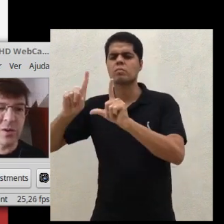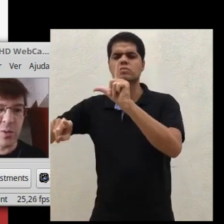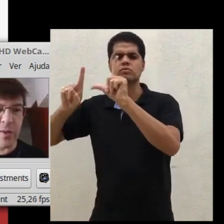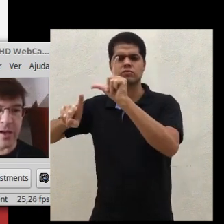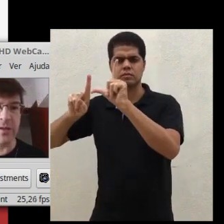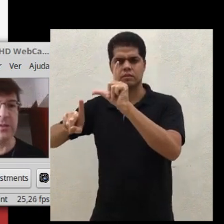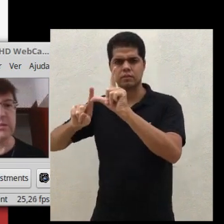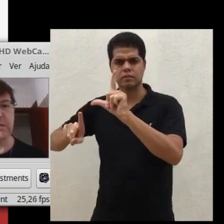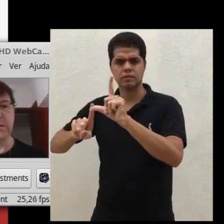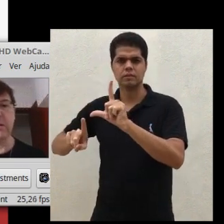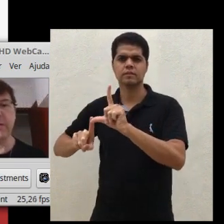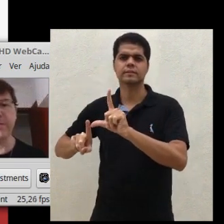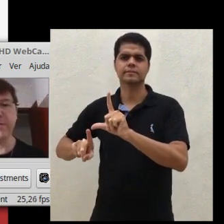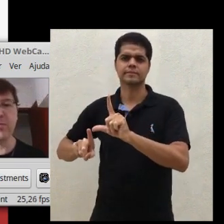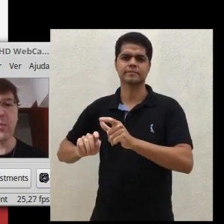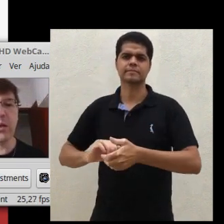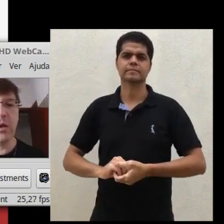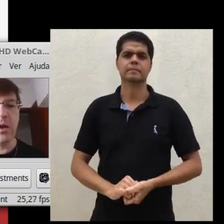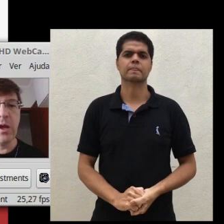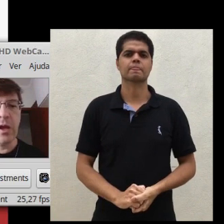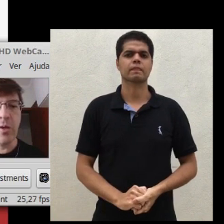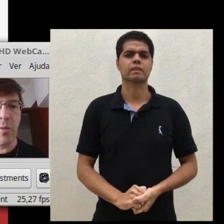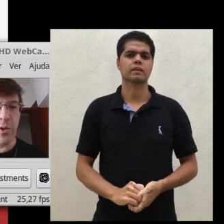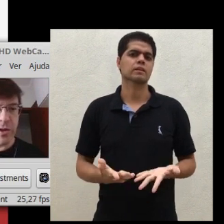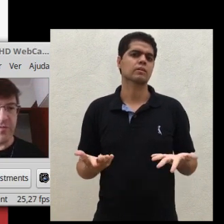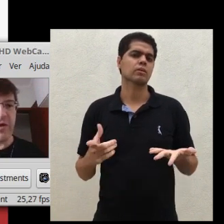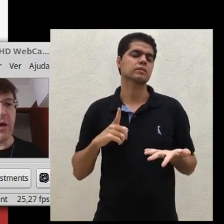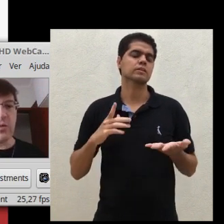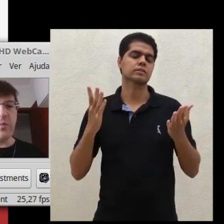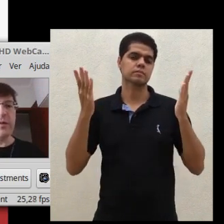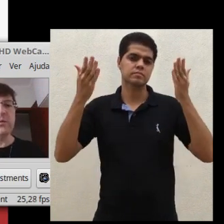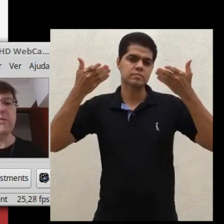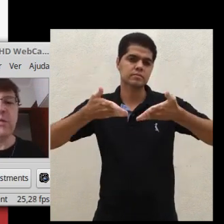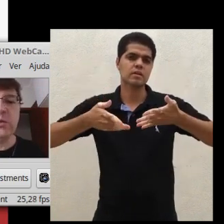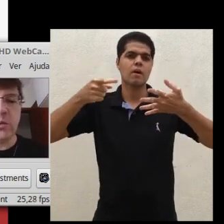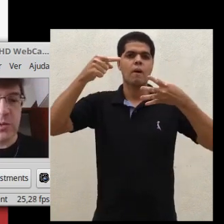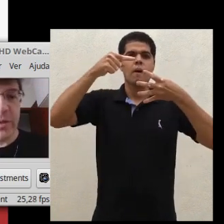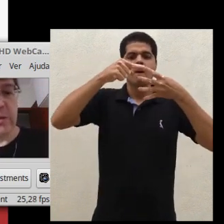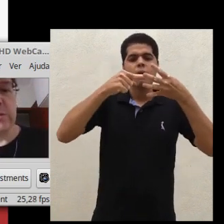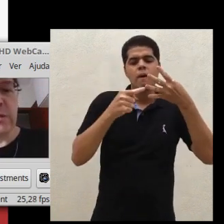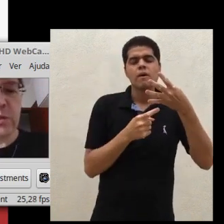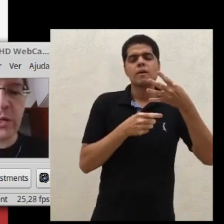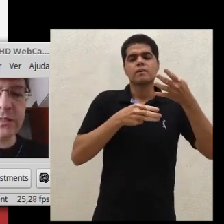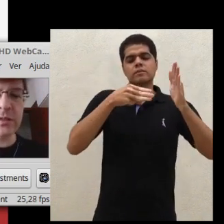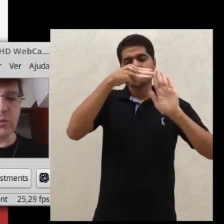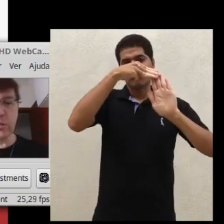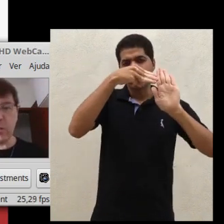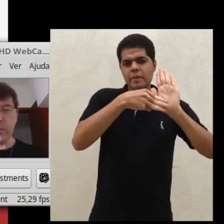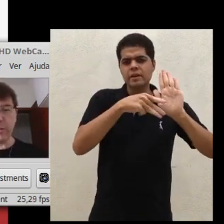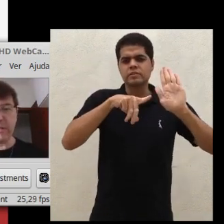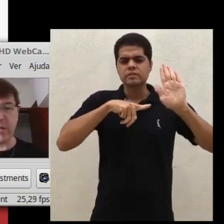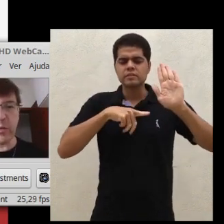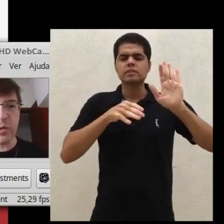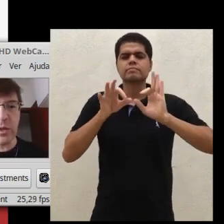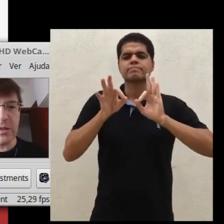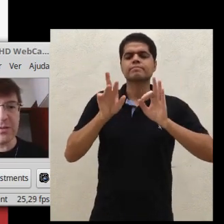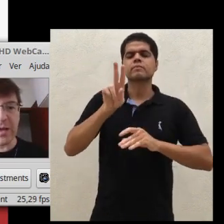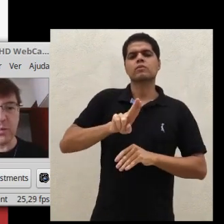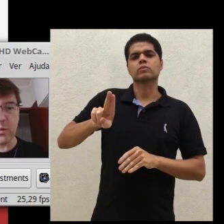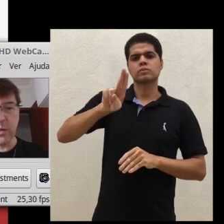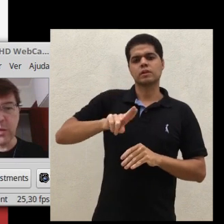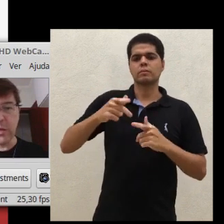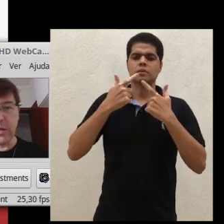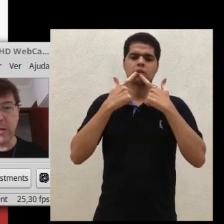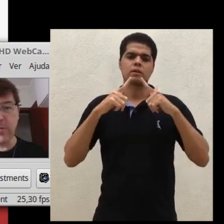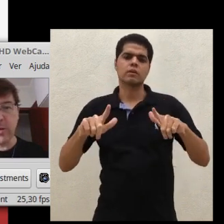informações não numéricas. Tá? Como eu já tinha falado, os métodos tradicionais eles usam um processamento